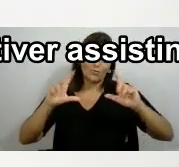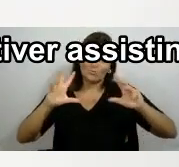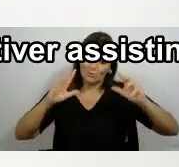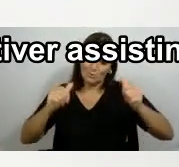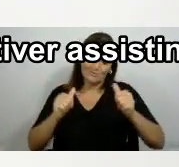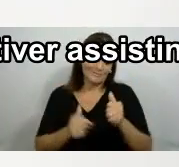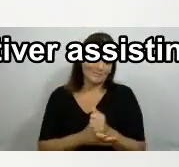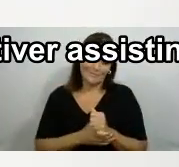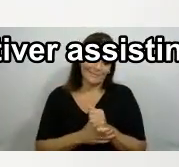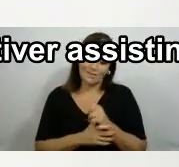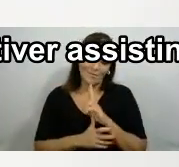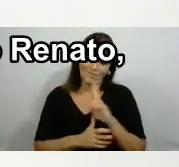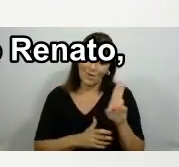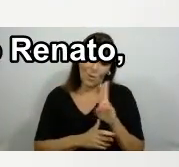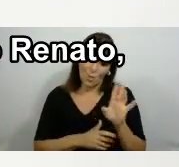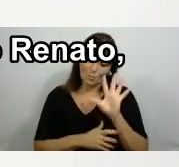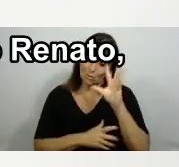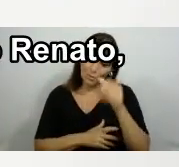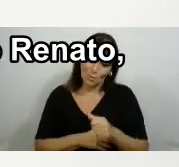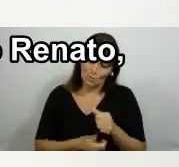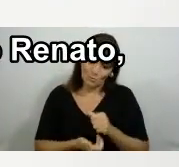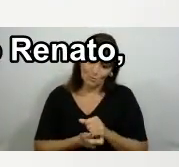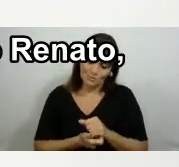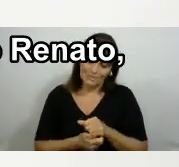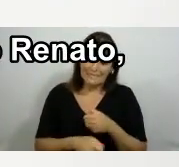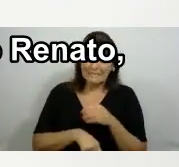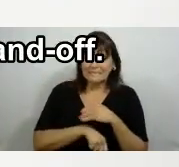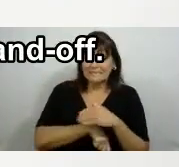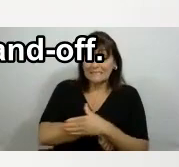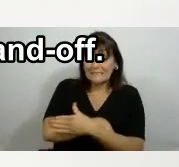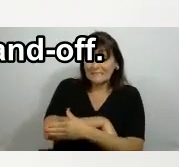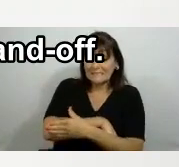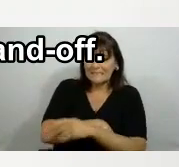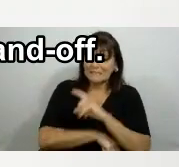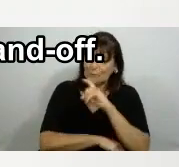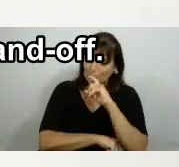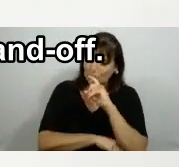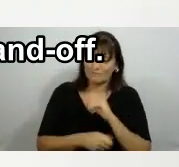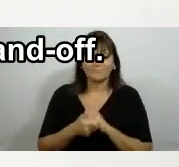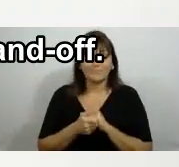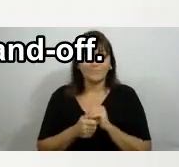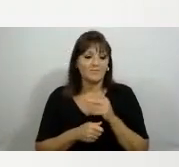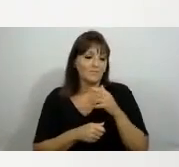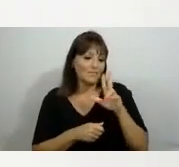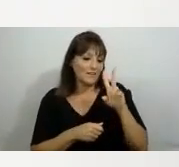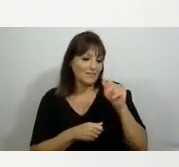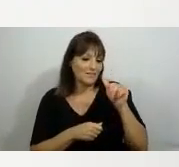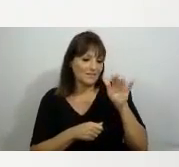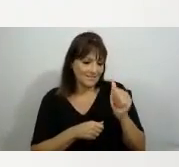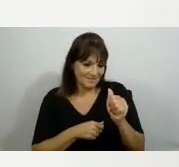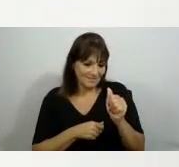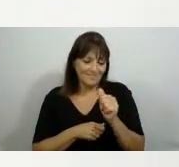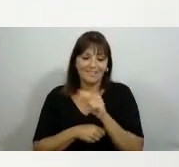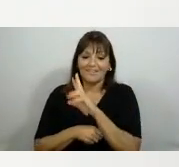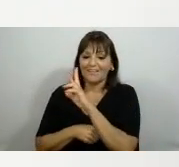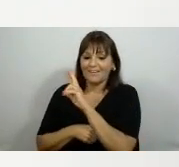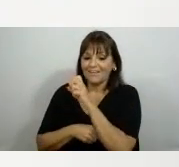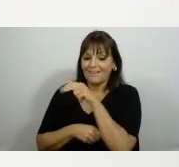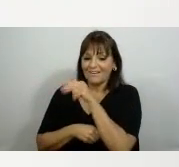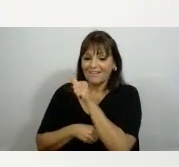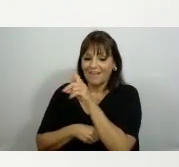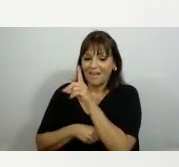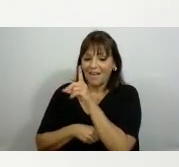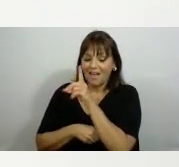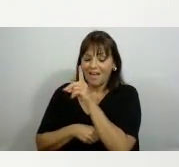dá ciúme para o pessoal lá que estiver assistindo. Vou falar só o nome da Vânia e do Renato, porque eles me ajudam com o handoff. Ó, fica a dica aí. São os